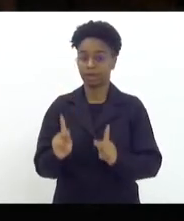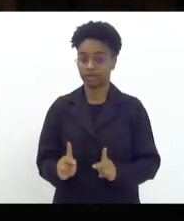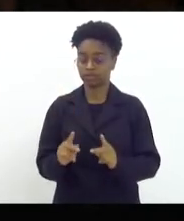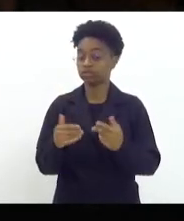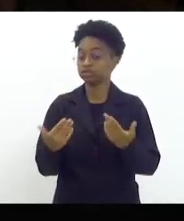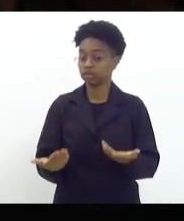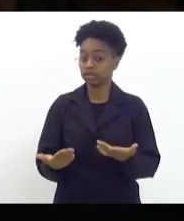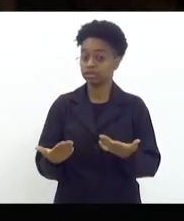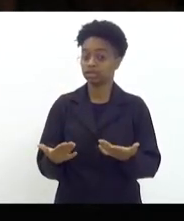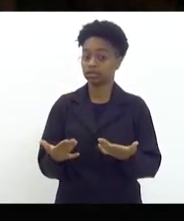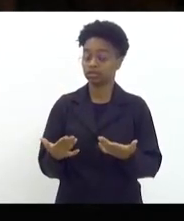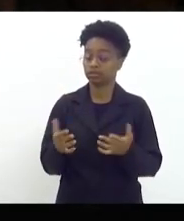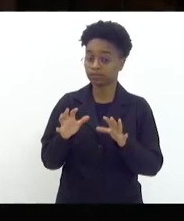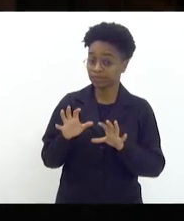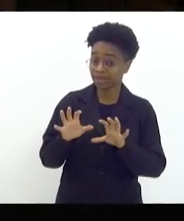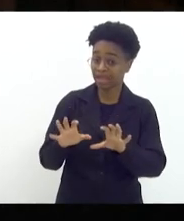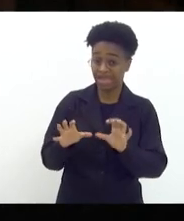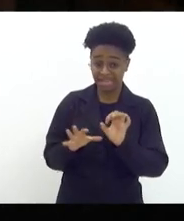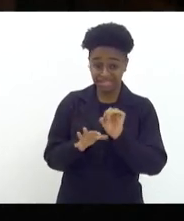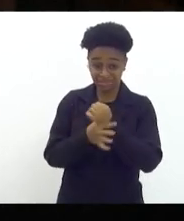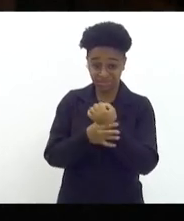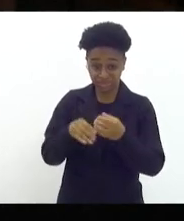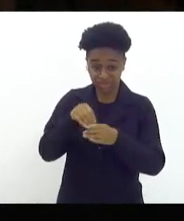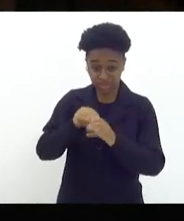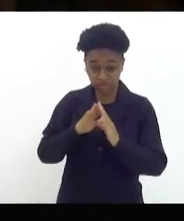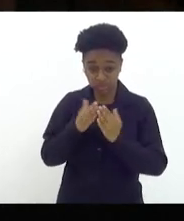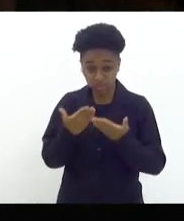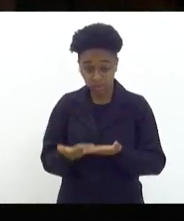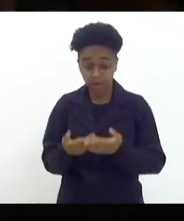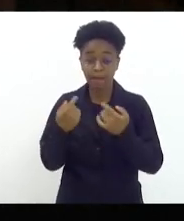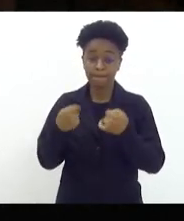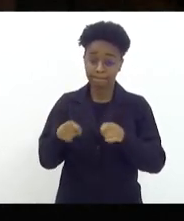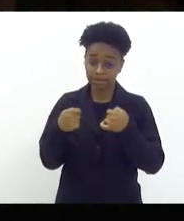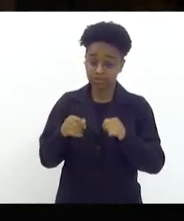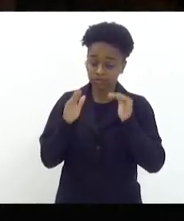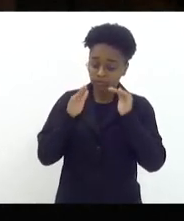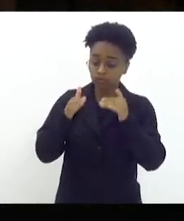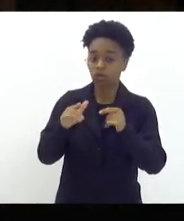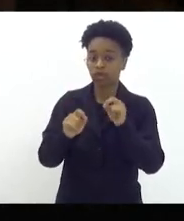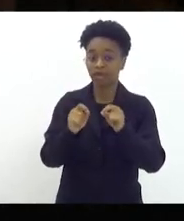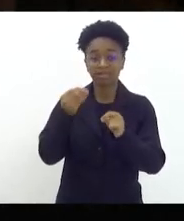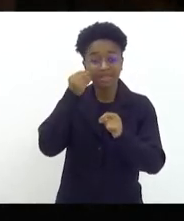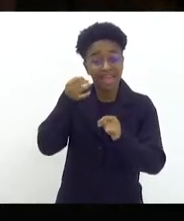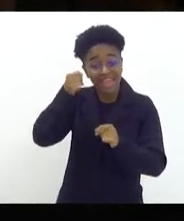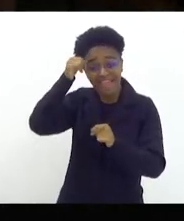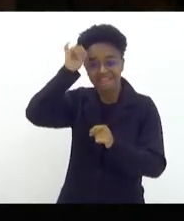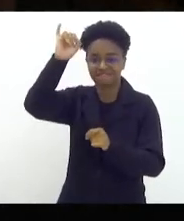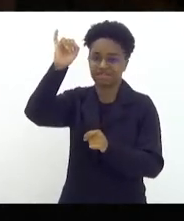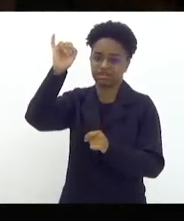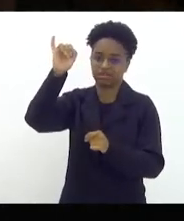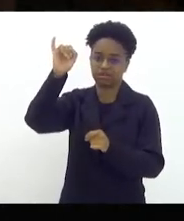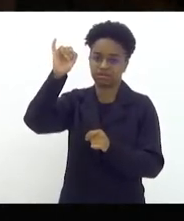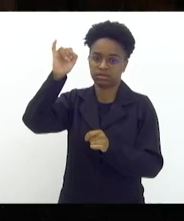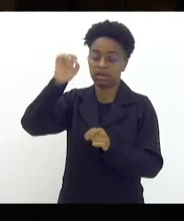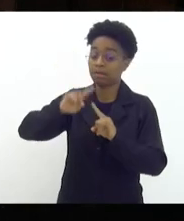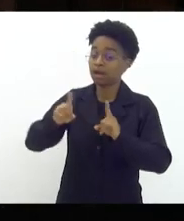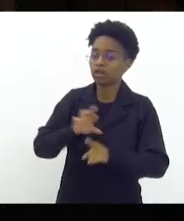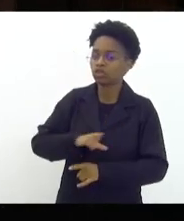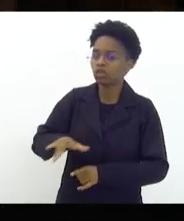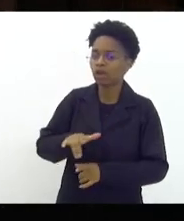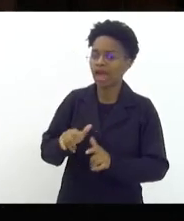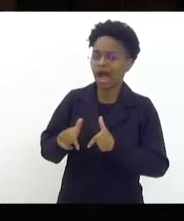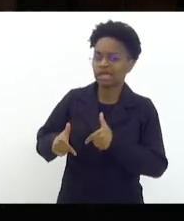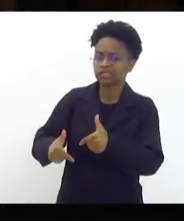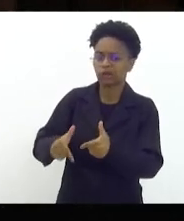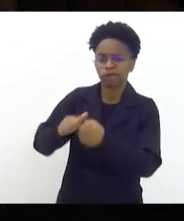nesse sentido a segurança da escola deve ser trabalhada no sentido preventivo e não com ações